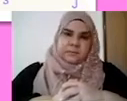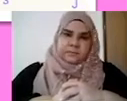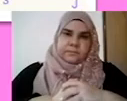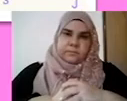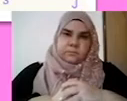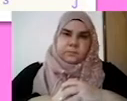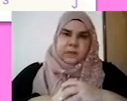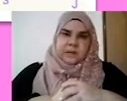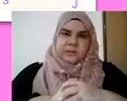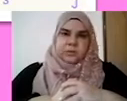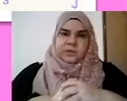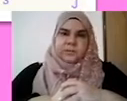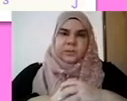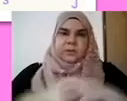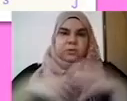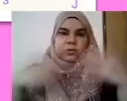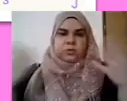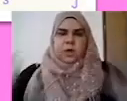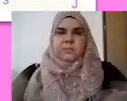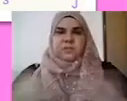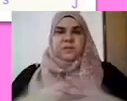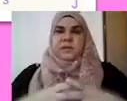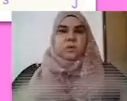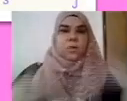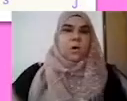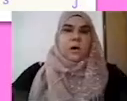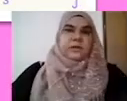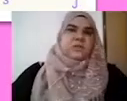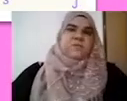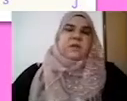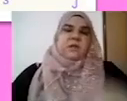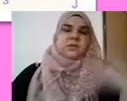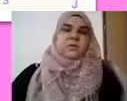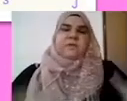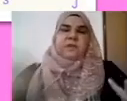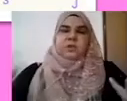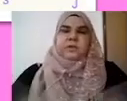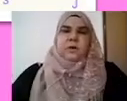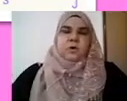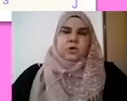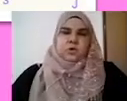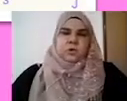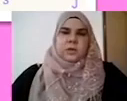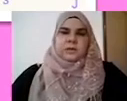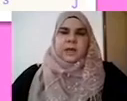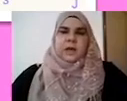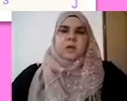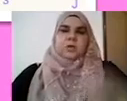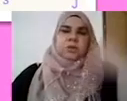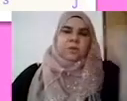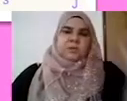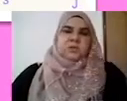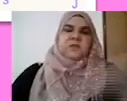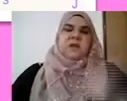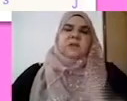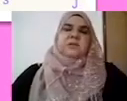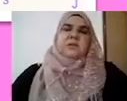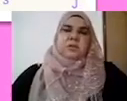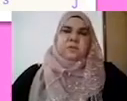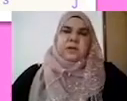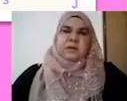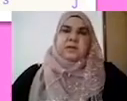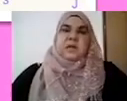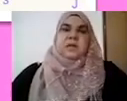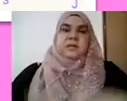IJKL. Tá? São dois polígonos com nomes diferentes, com cores diferentes. Um é verde, o outro é roxo. Tá? Os nomes dos vértices